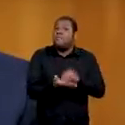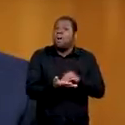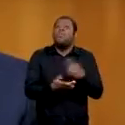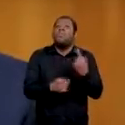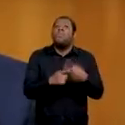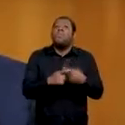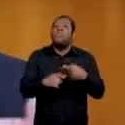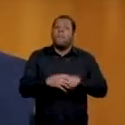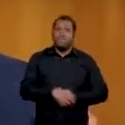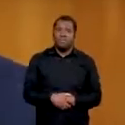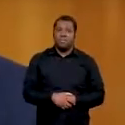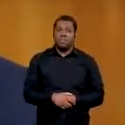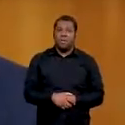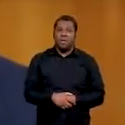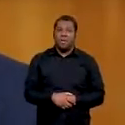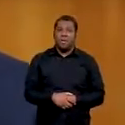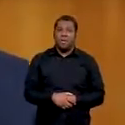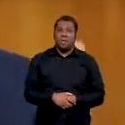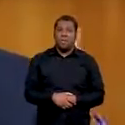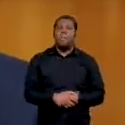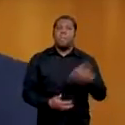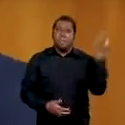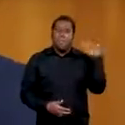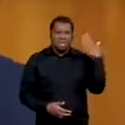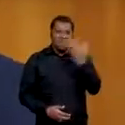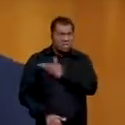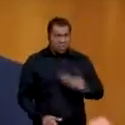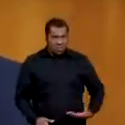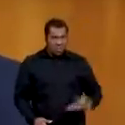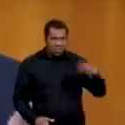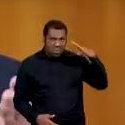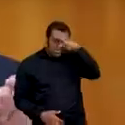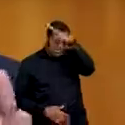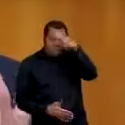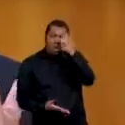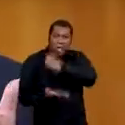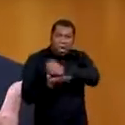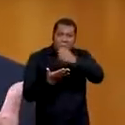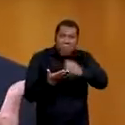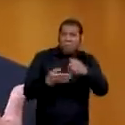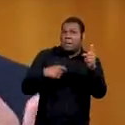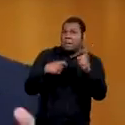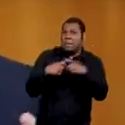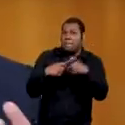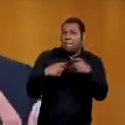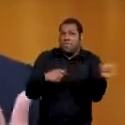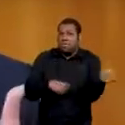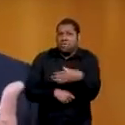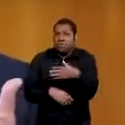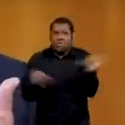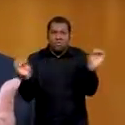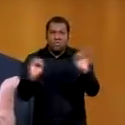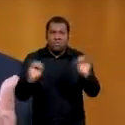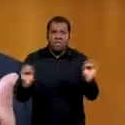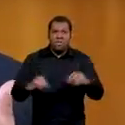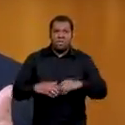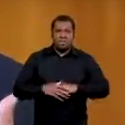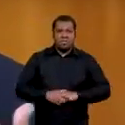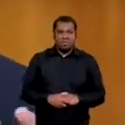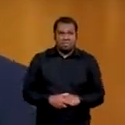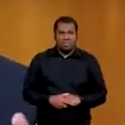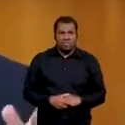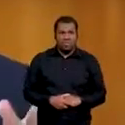funcionário. Porque nós já provamos uma vez que a gente pode zerar a fila. Zerar a fila para benefício, para